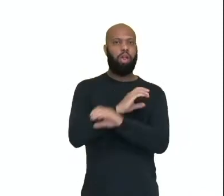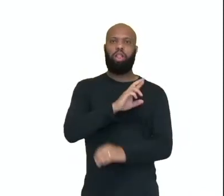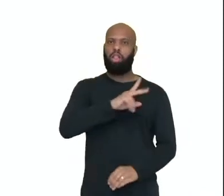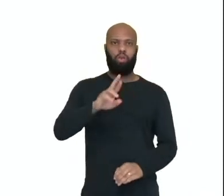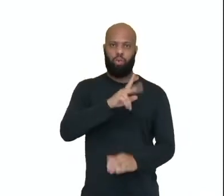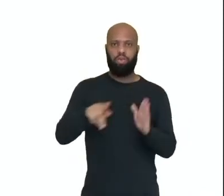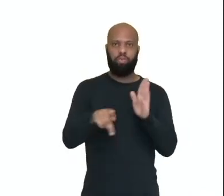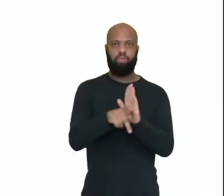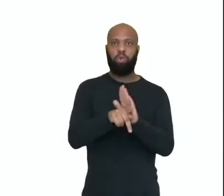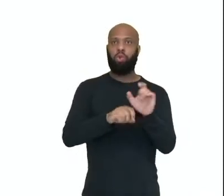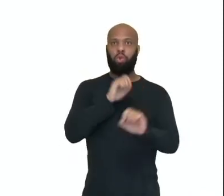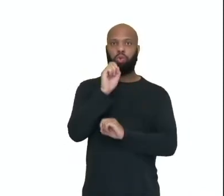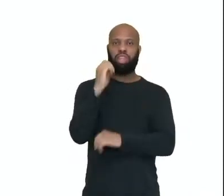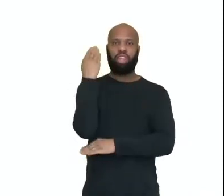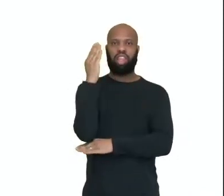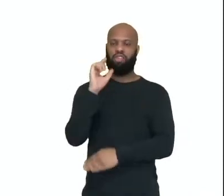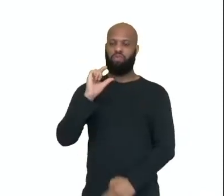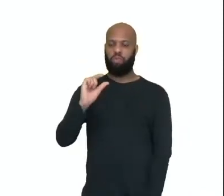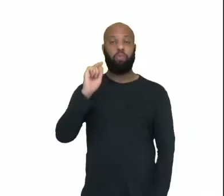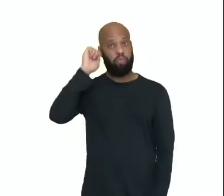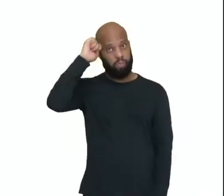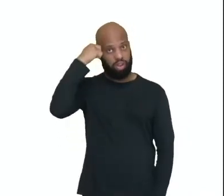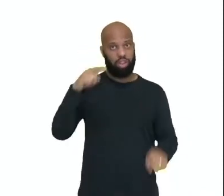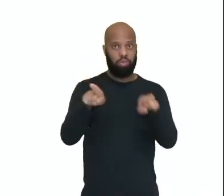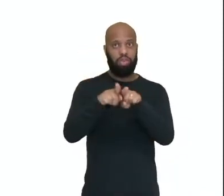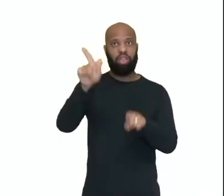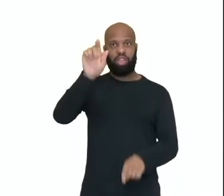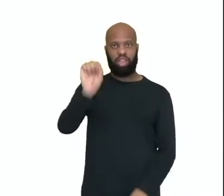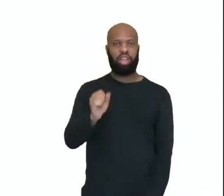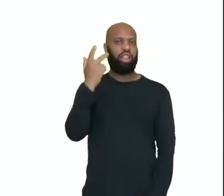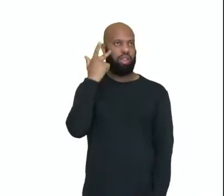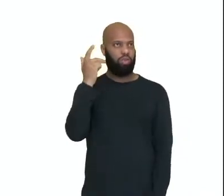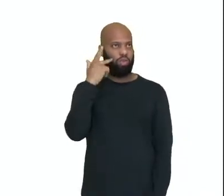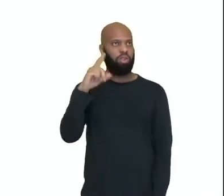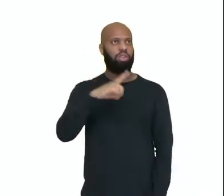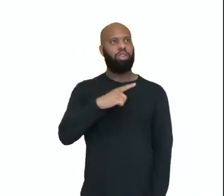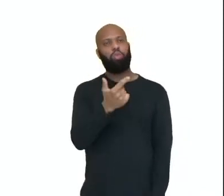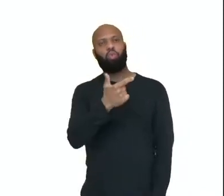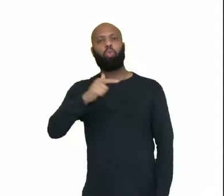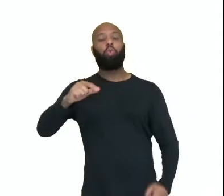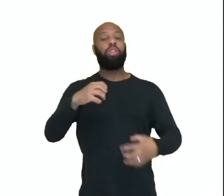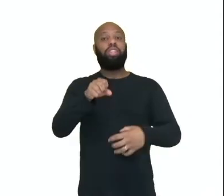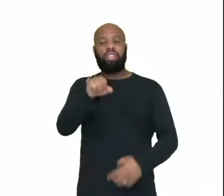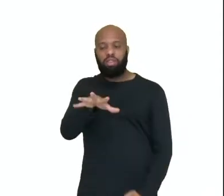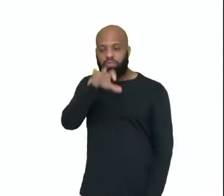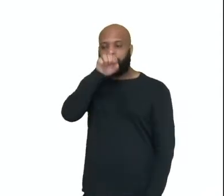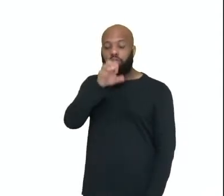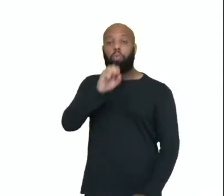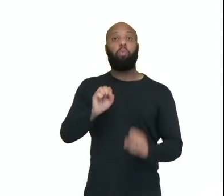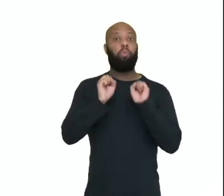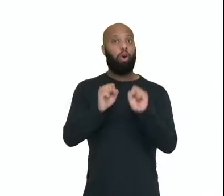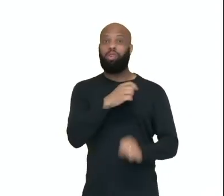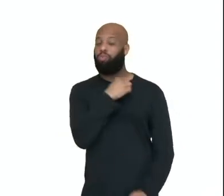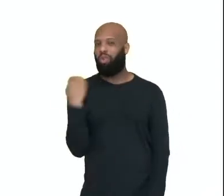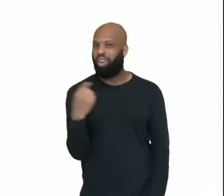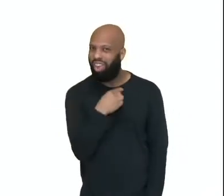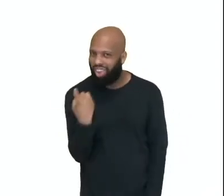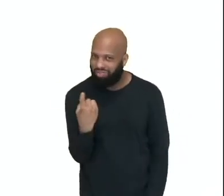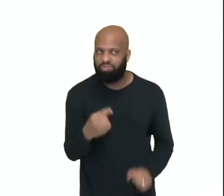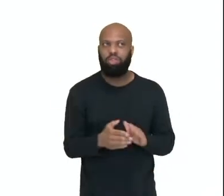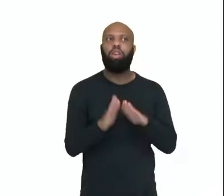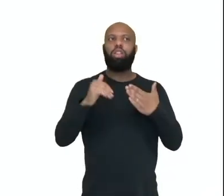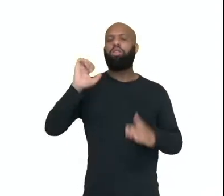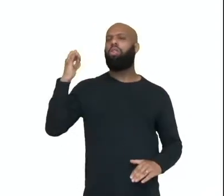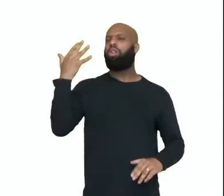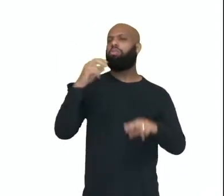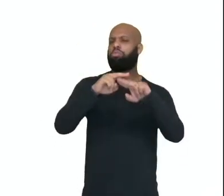carvão mineral, petróleo e gás natural. Se inalado em altas concentrações, pode matar por asfixia. Isso